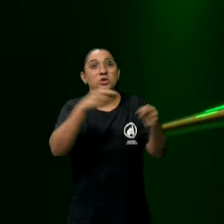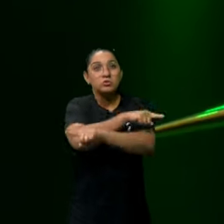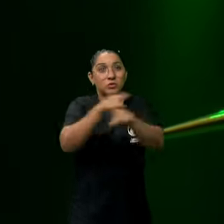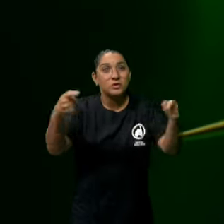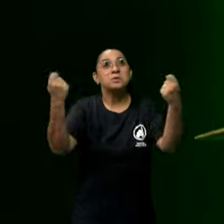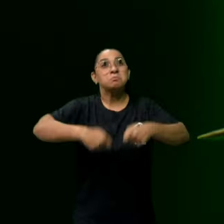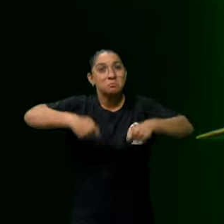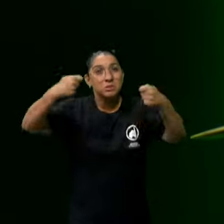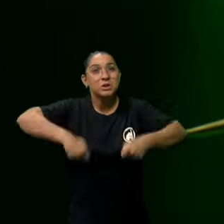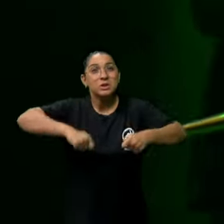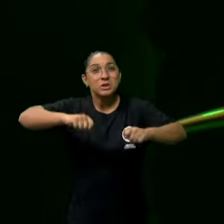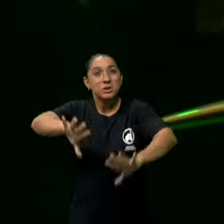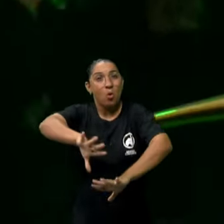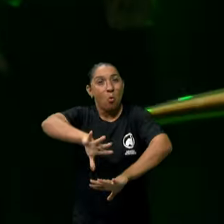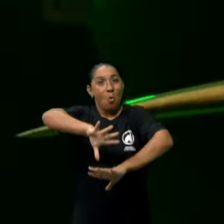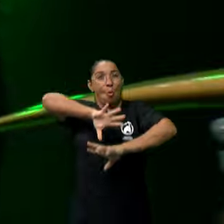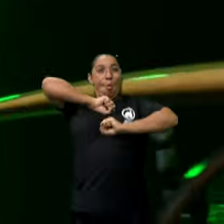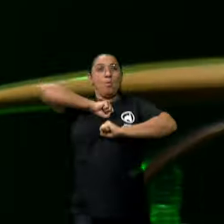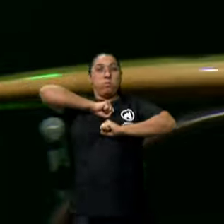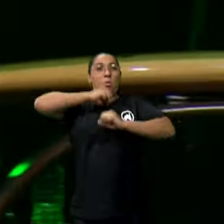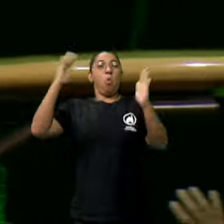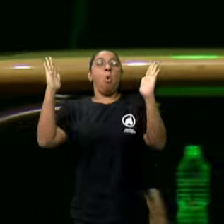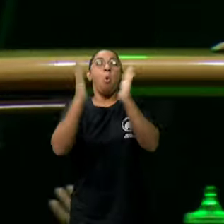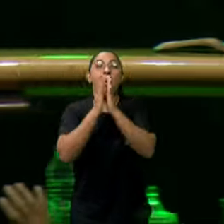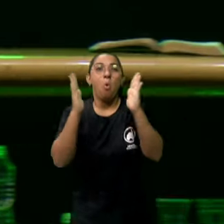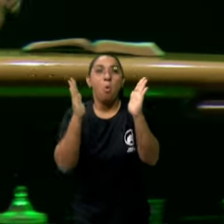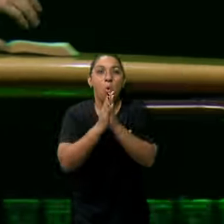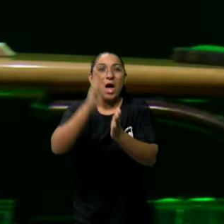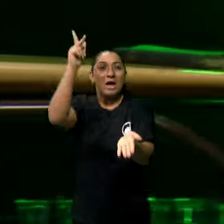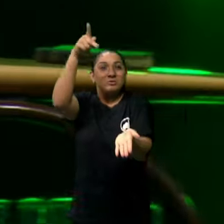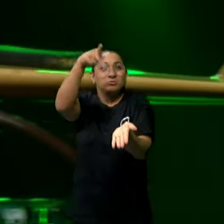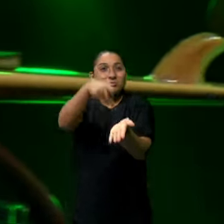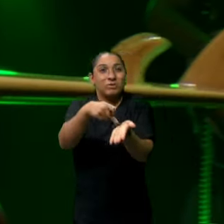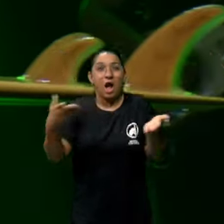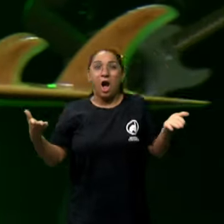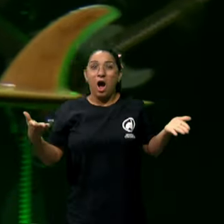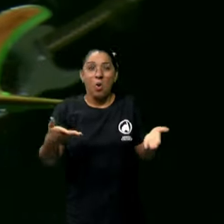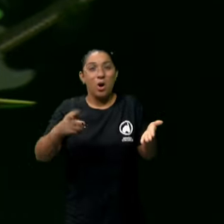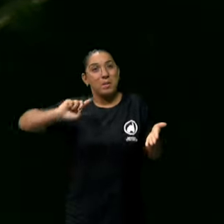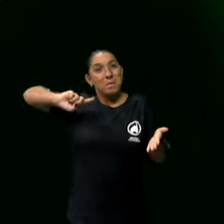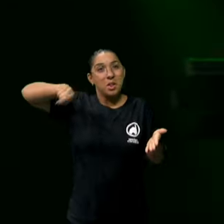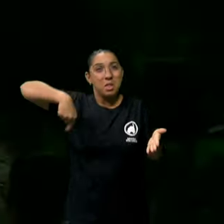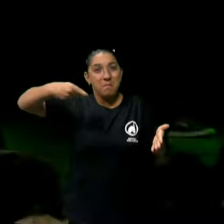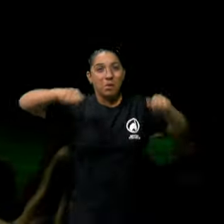pastora você tem que enganar o espírito de oração para trazer esse movimento na igreja